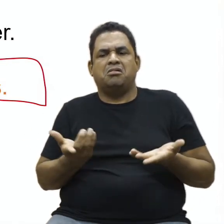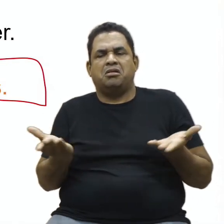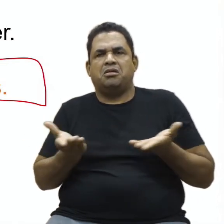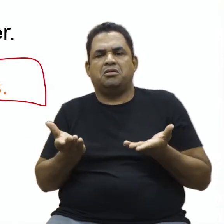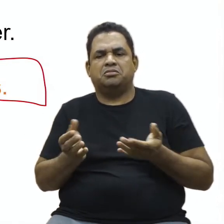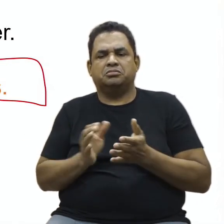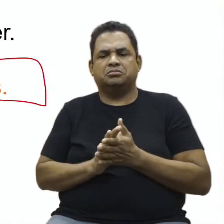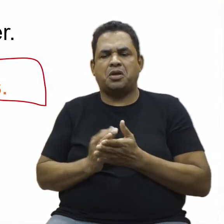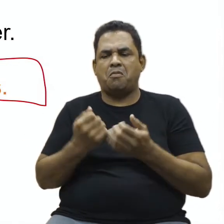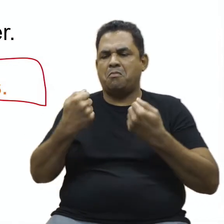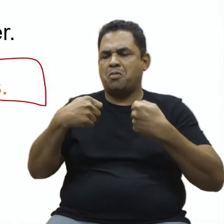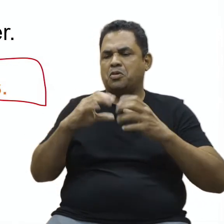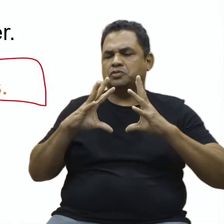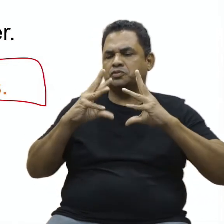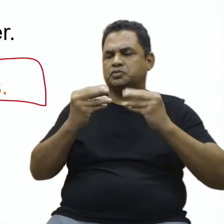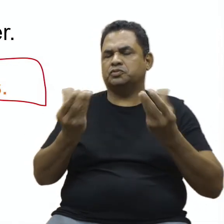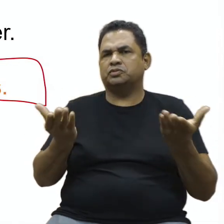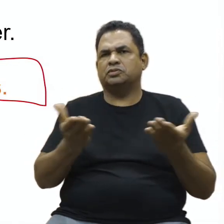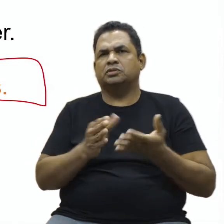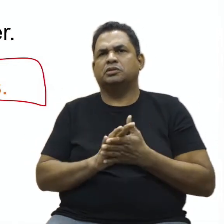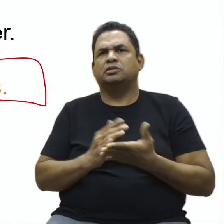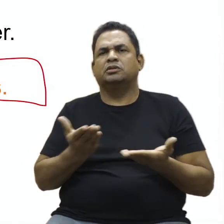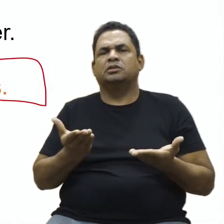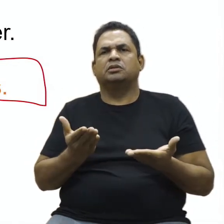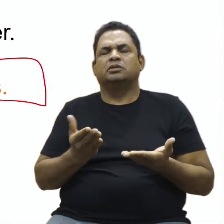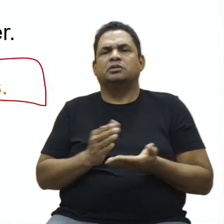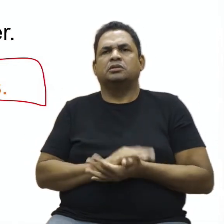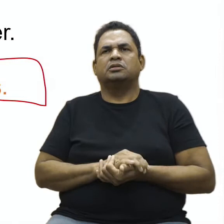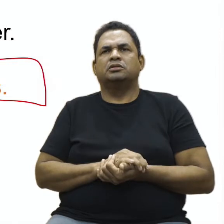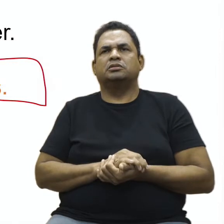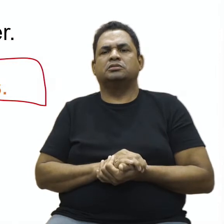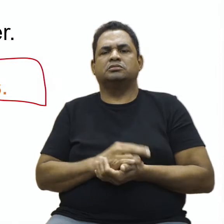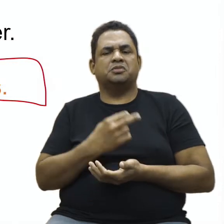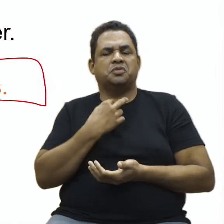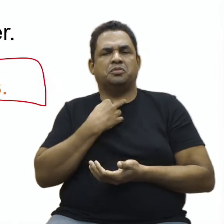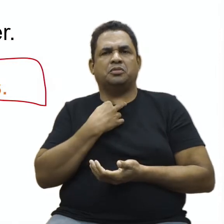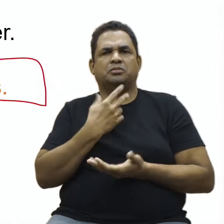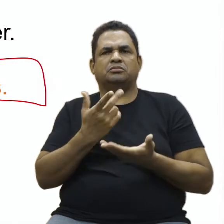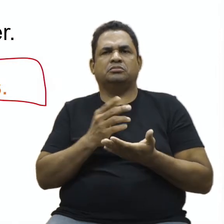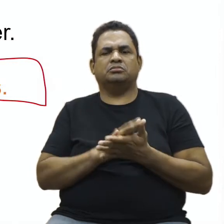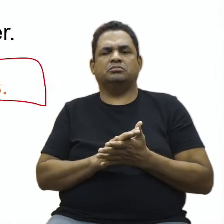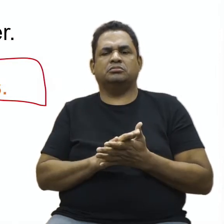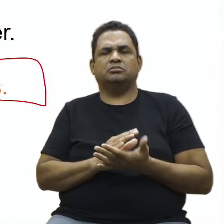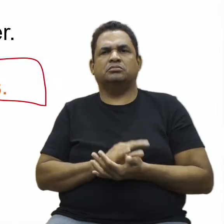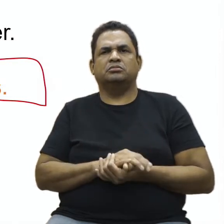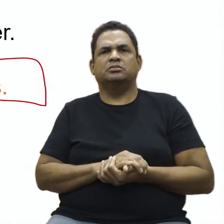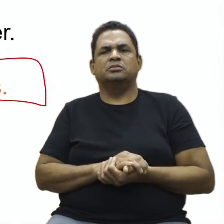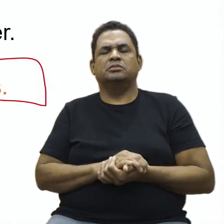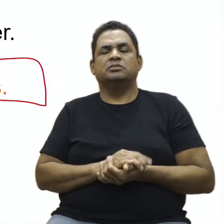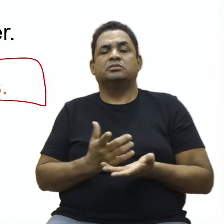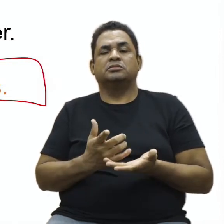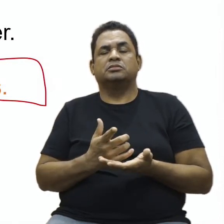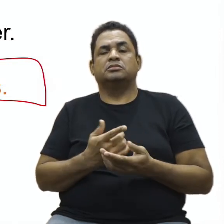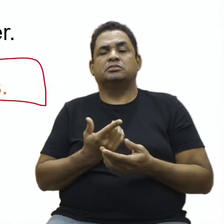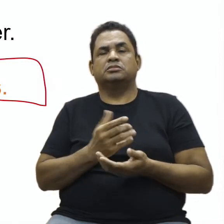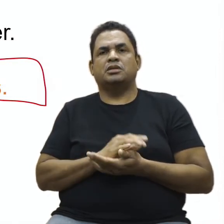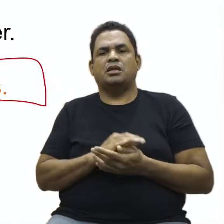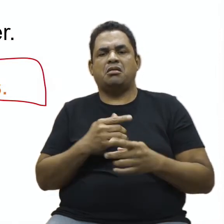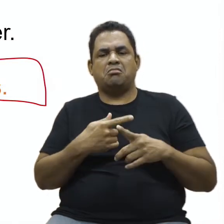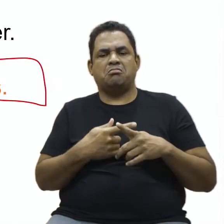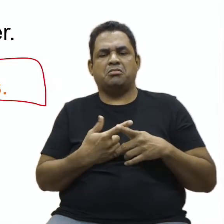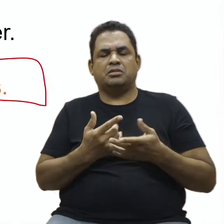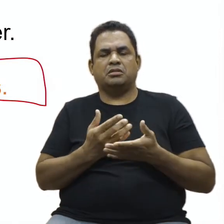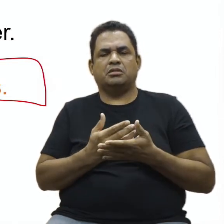eu posso tudo. E você sabe que isso não pode, né? É um crime administrativo colocar parentes dentro